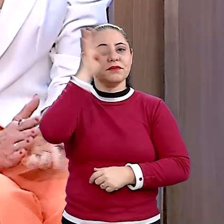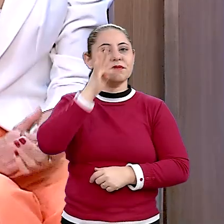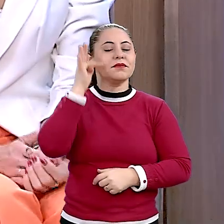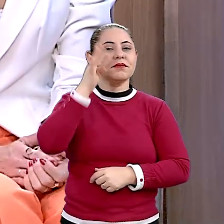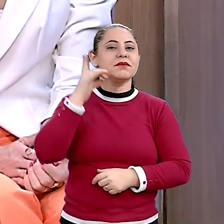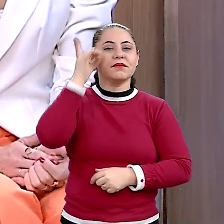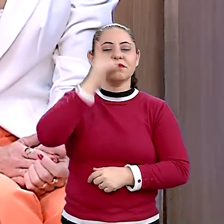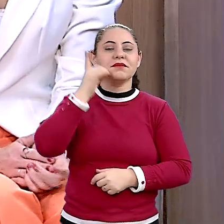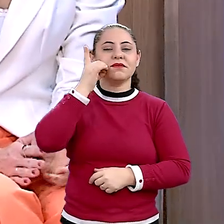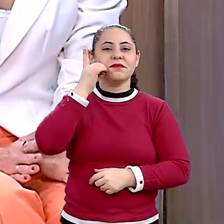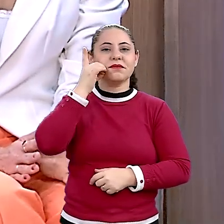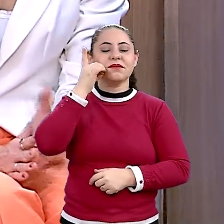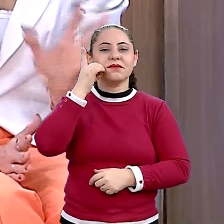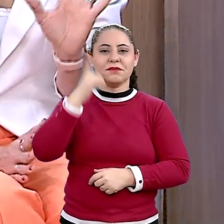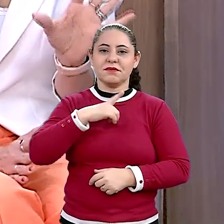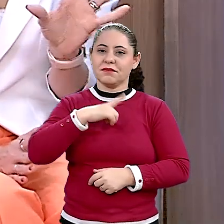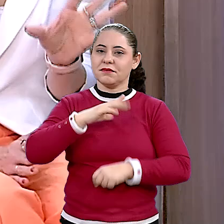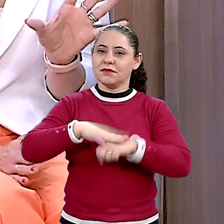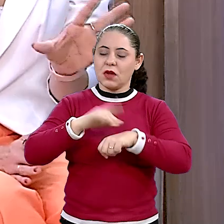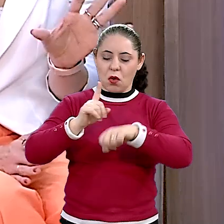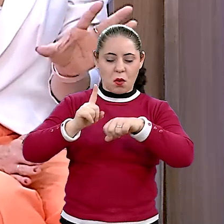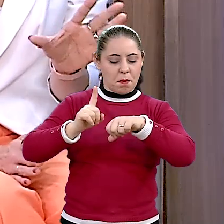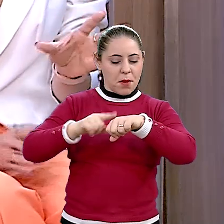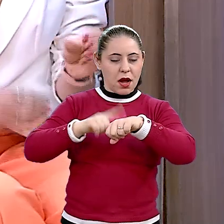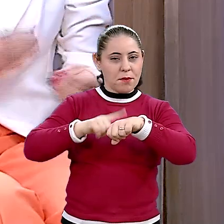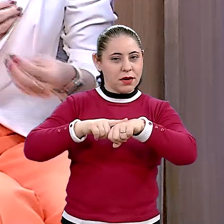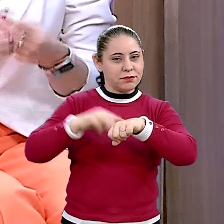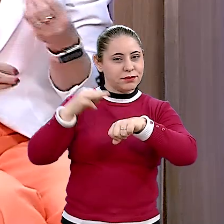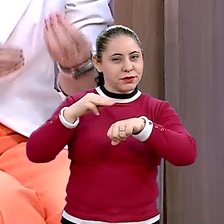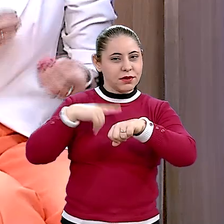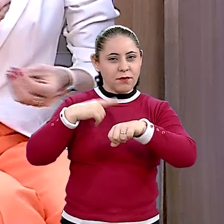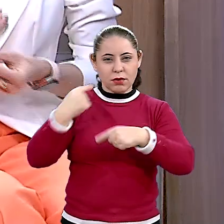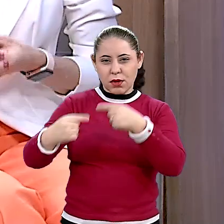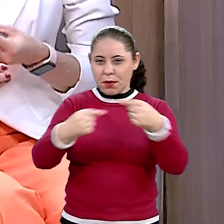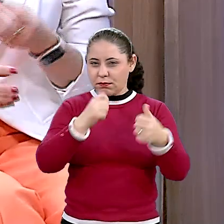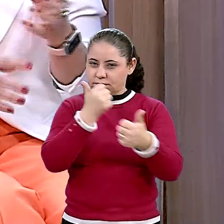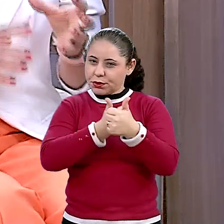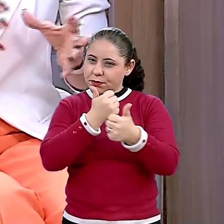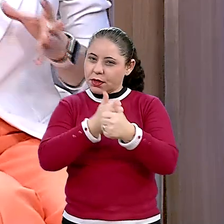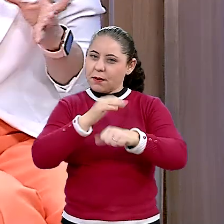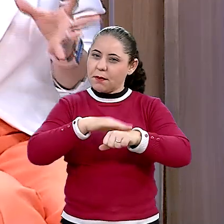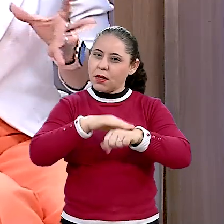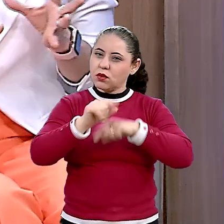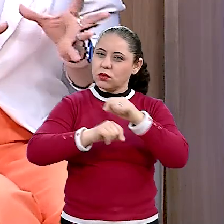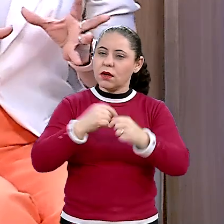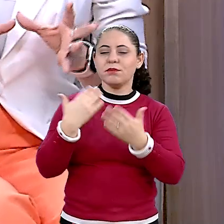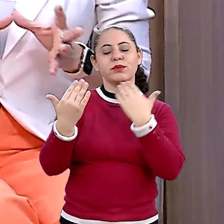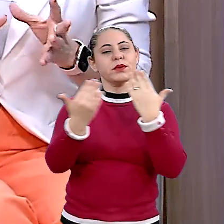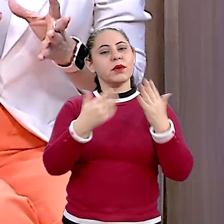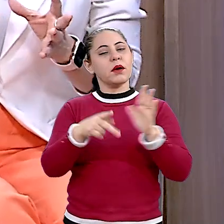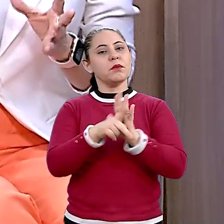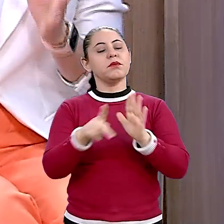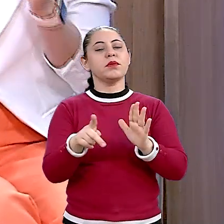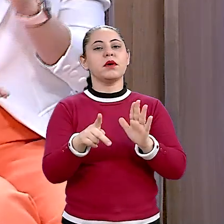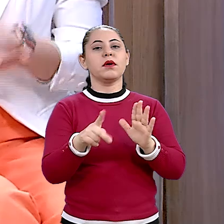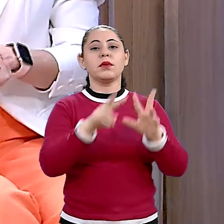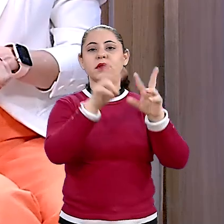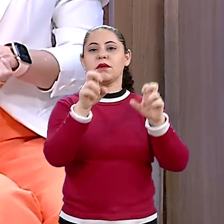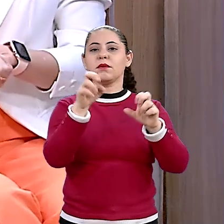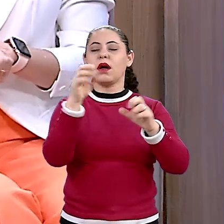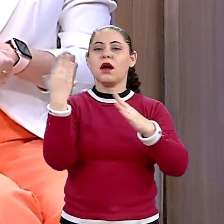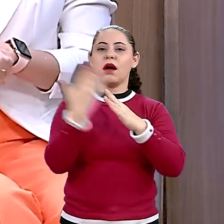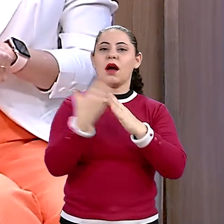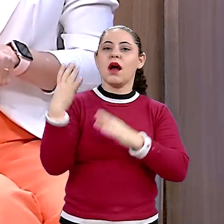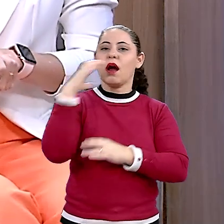uma agenda, mas eu vou pedir para ele mais uns minutinhos aqui com a gente, para a gente bater um pouquinho mais de papo a respeito desse tema. Eu vou chamar